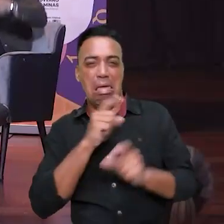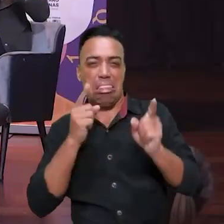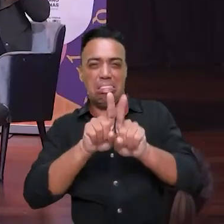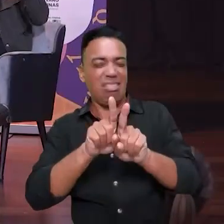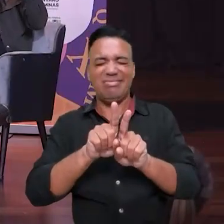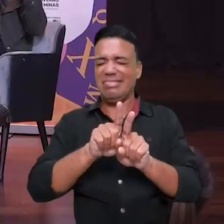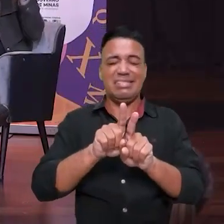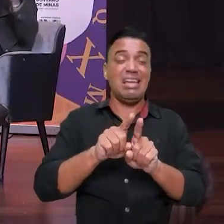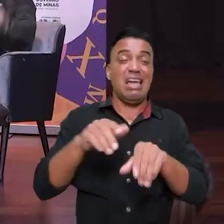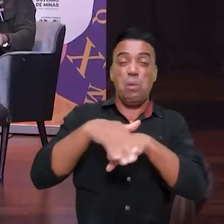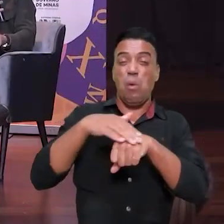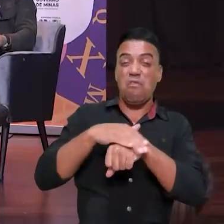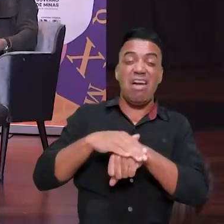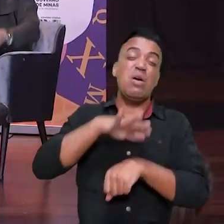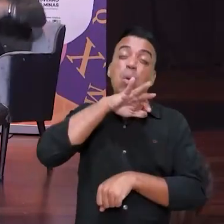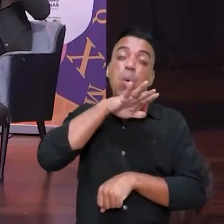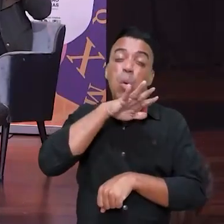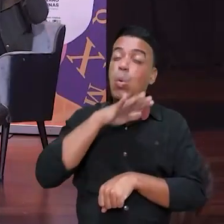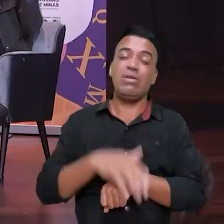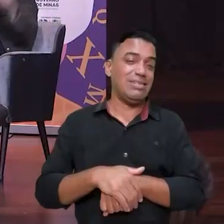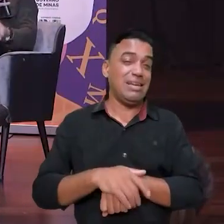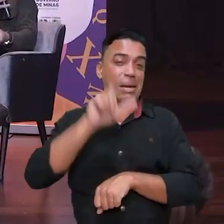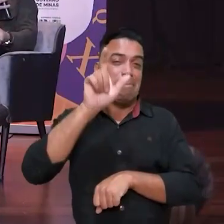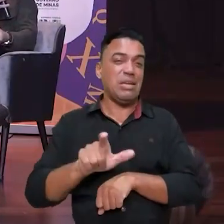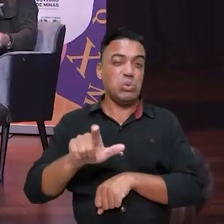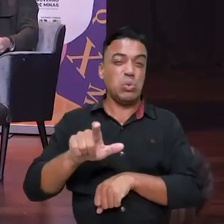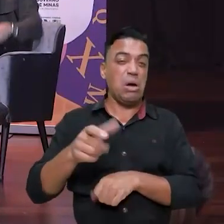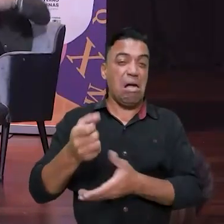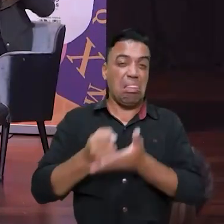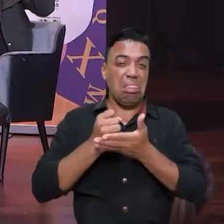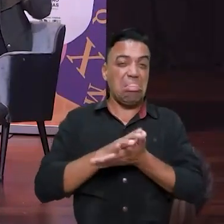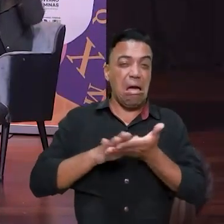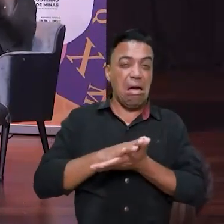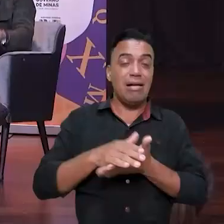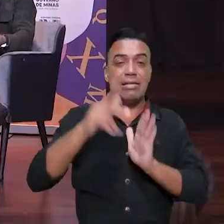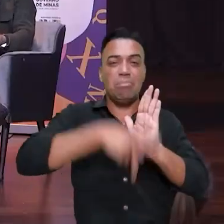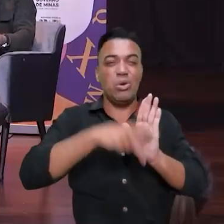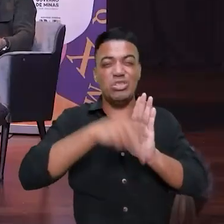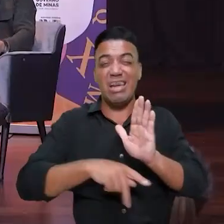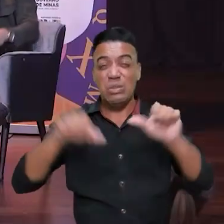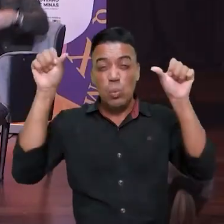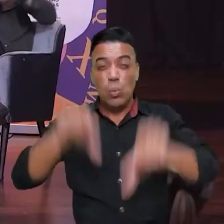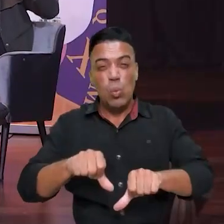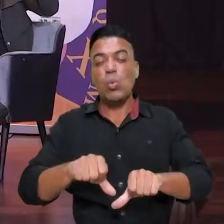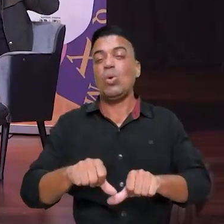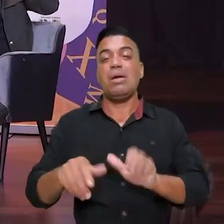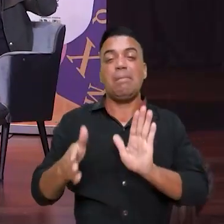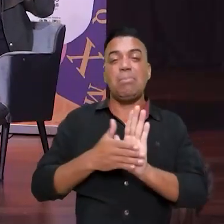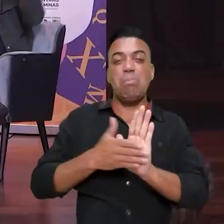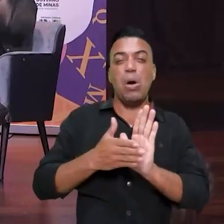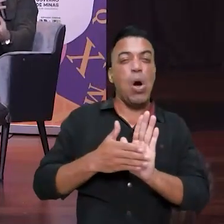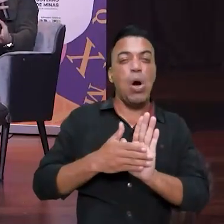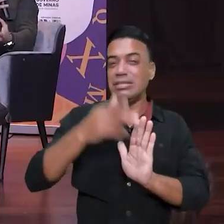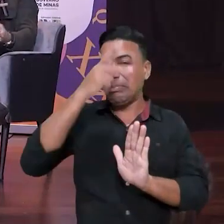eu não tenho tempo para conversas que não me interessam, eu não tenho tempo para pessoas que não me acrescentam, eu não tenho tempo para projetos que não me acrescentam, eu não tenho tempo para